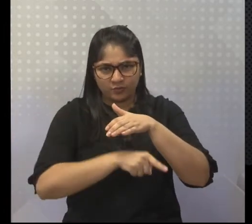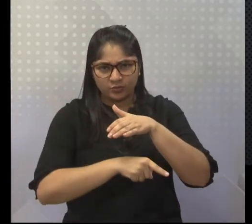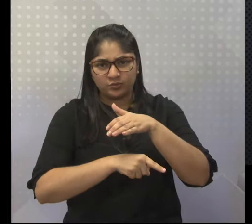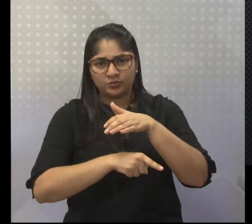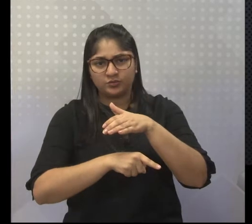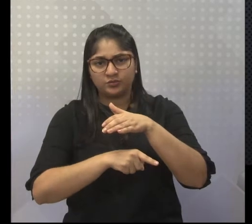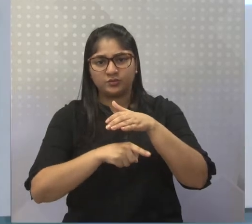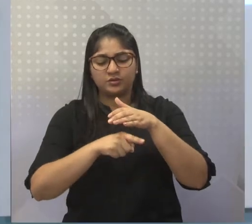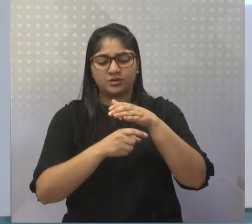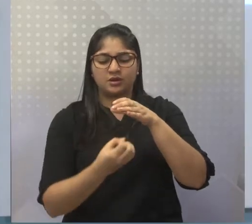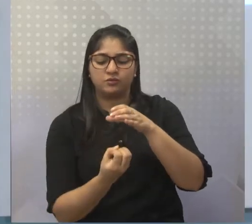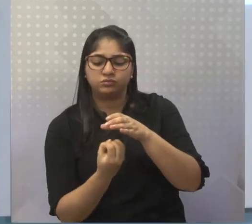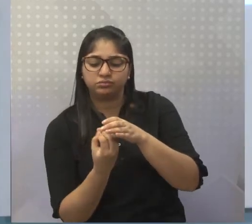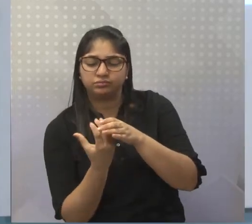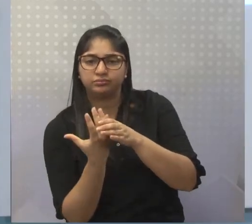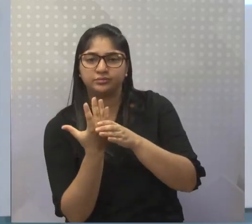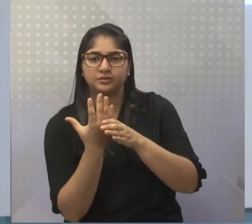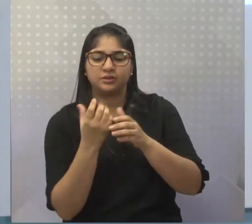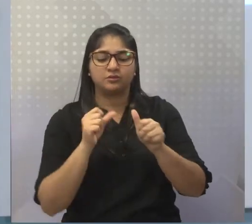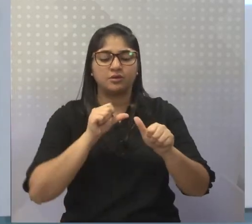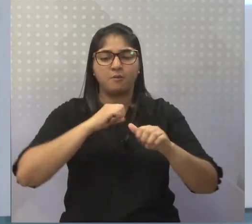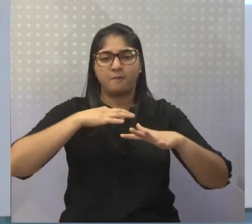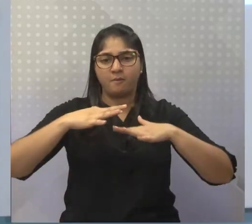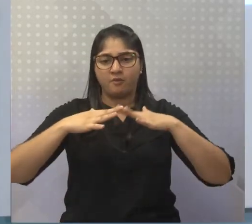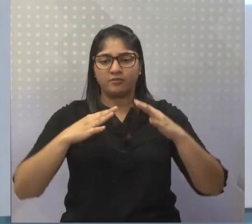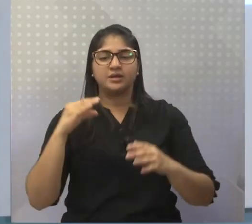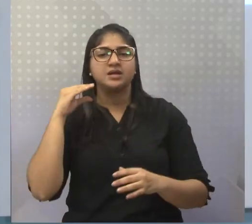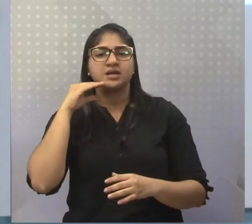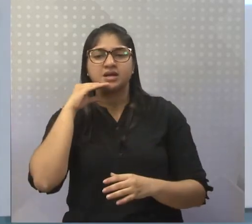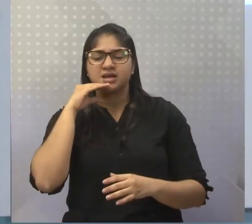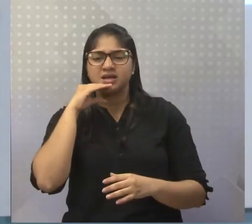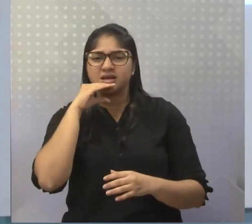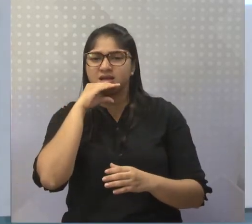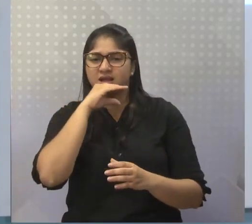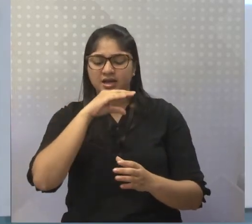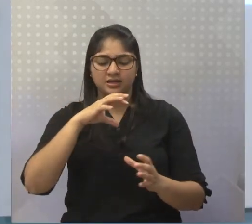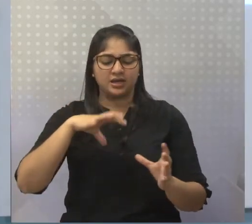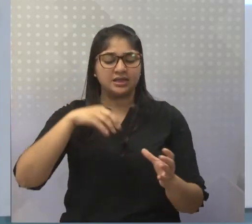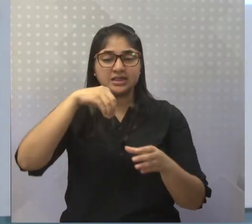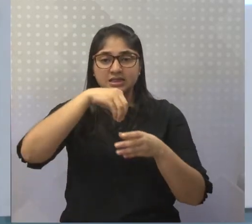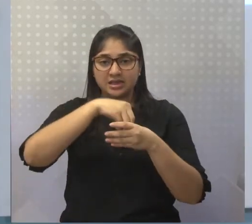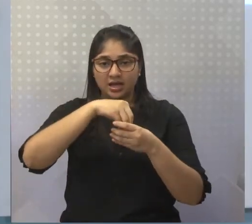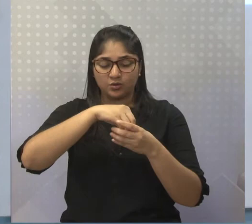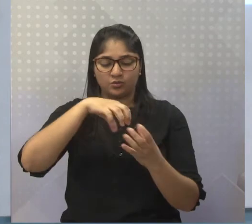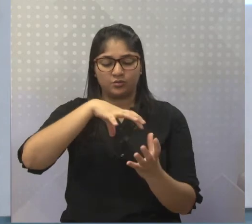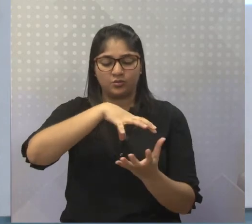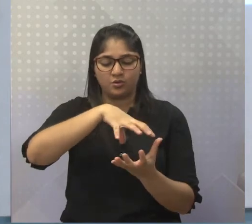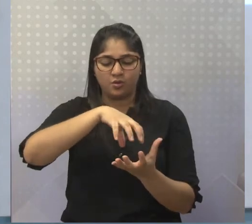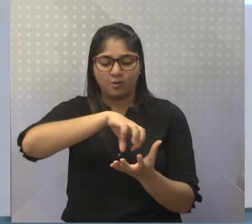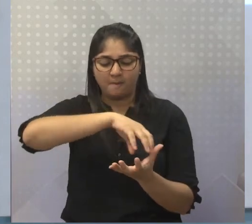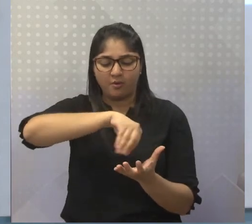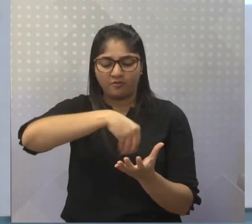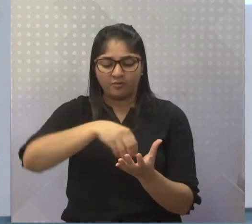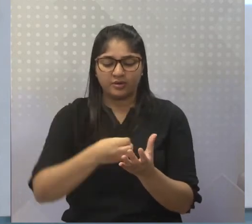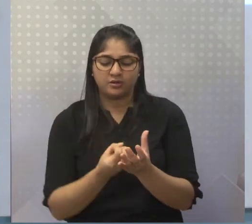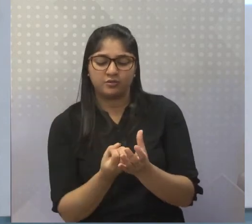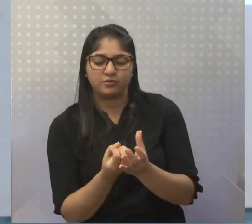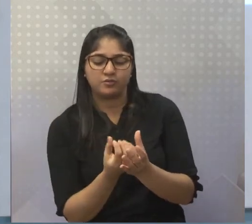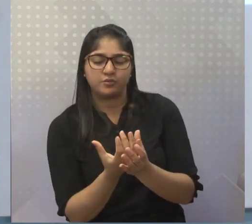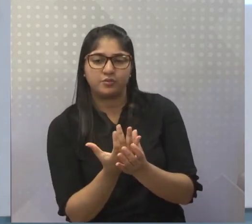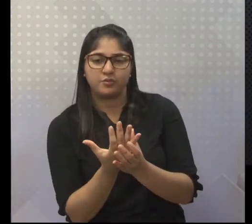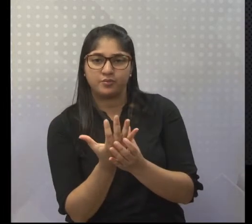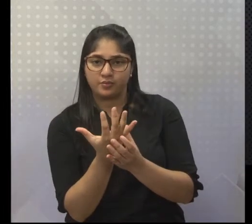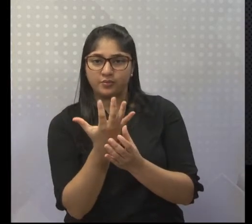elevadas para base então tem esse movimento o calor faz com que o material que tá na parte inferior se é leve